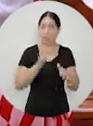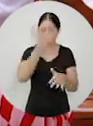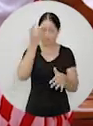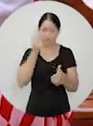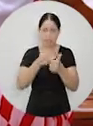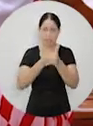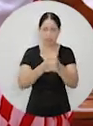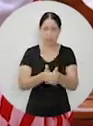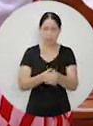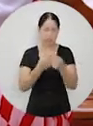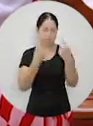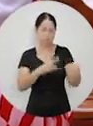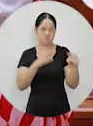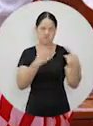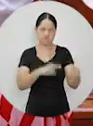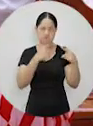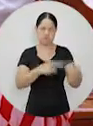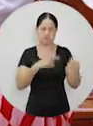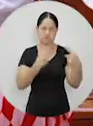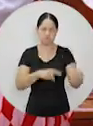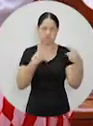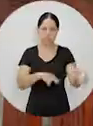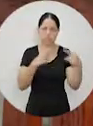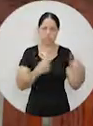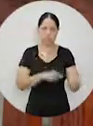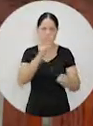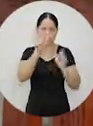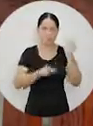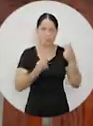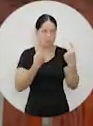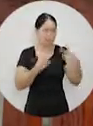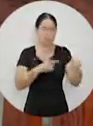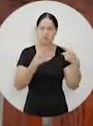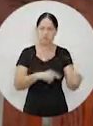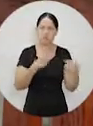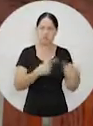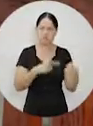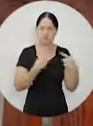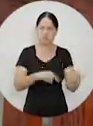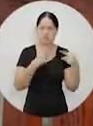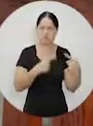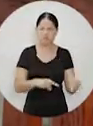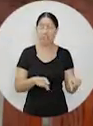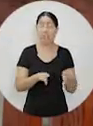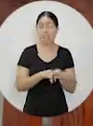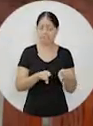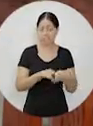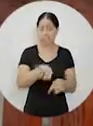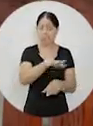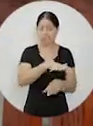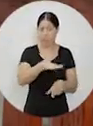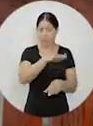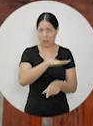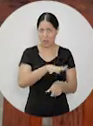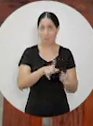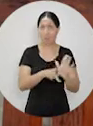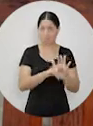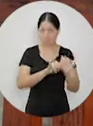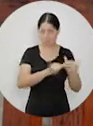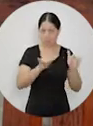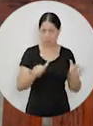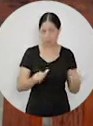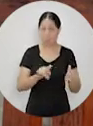daquela pessoa começam a atacar o jornalista e atacar o meio de comunicação ao qual ele pertence. Então, é